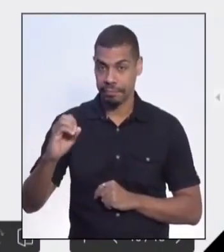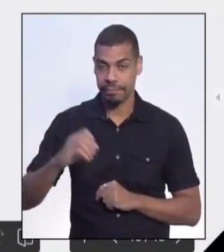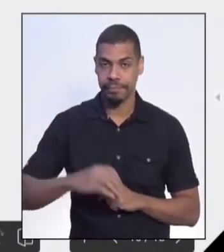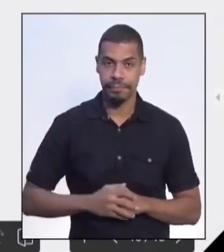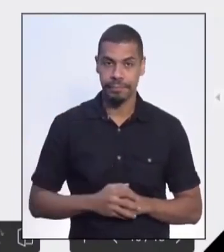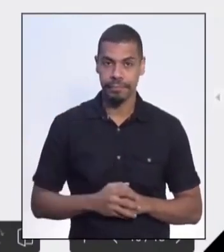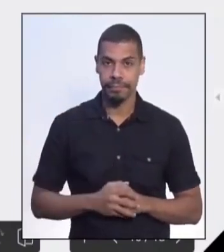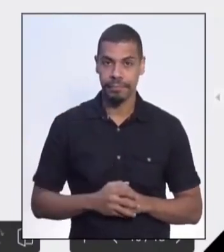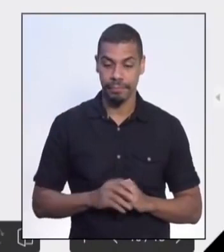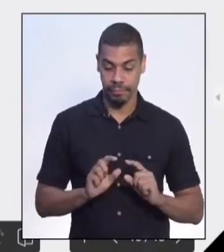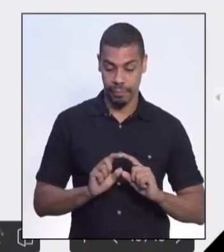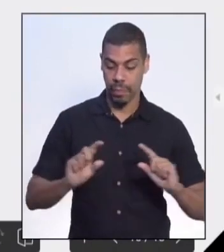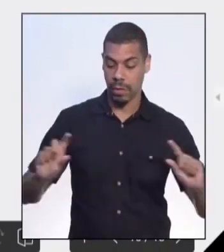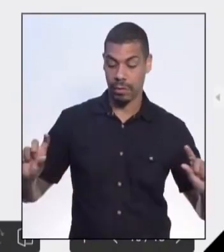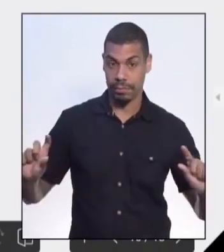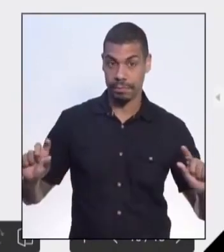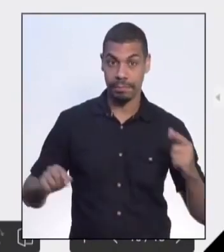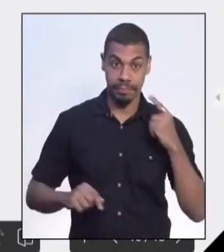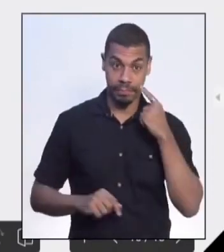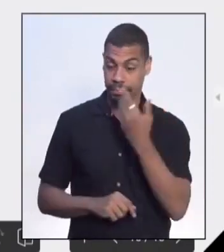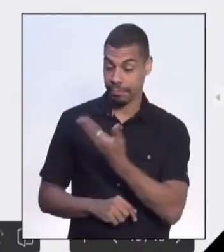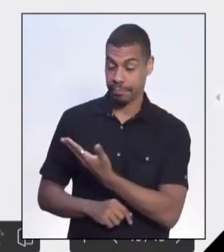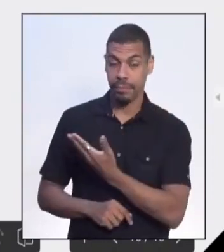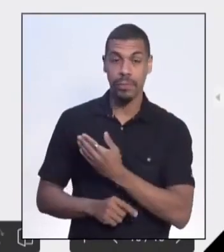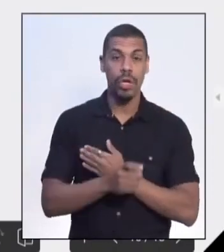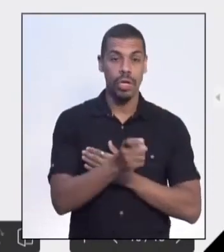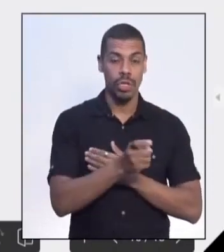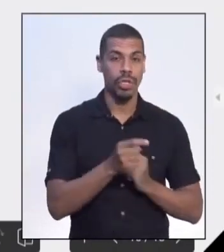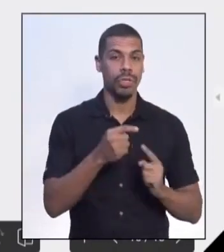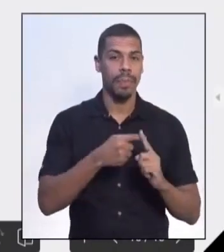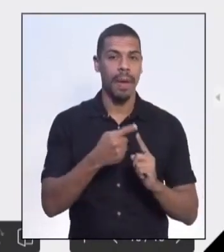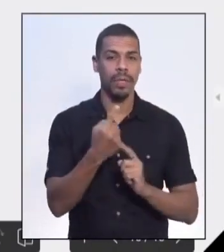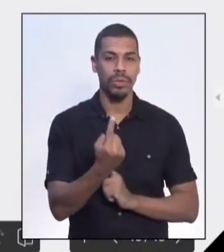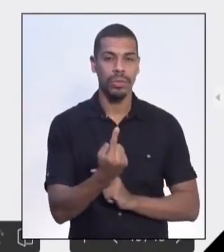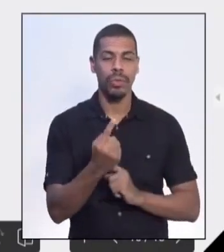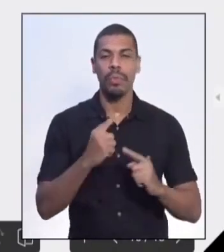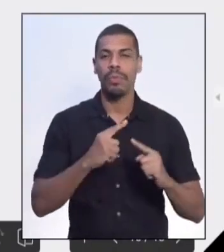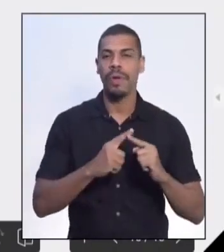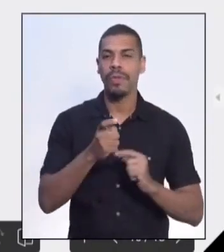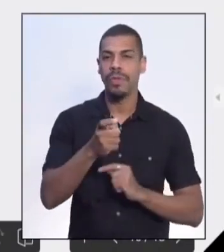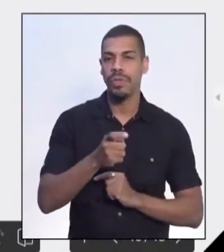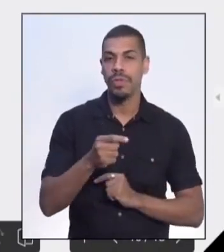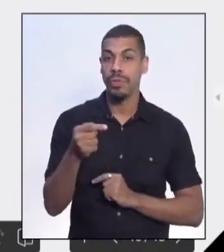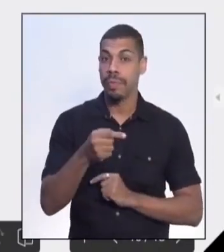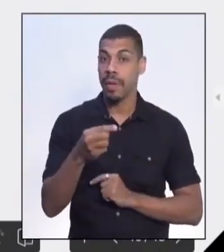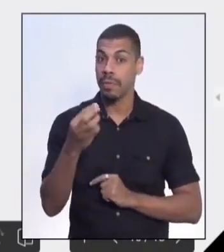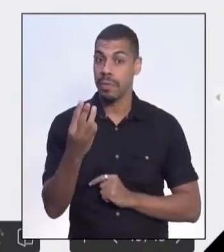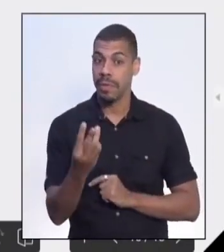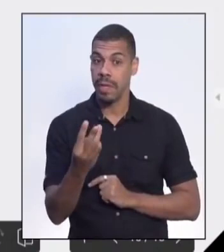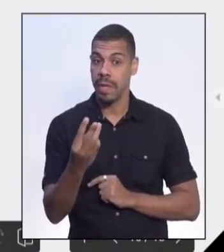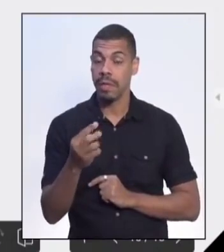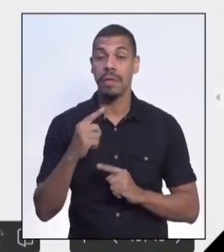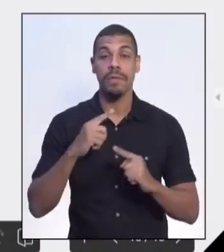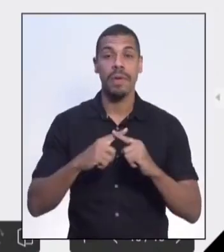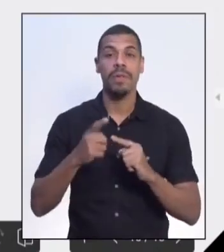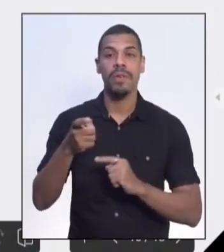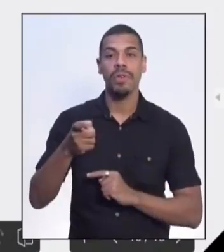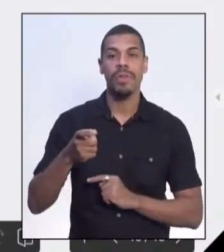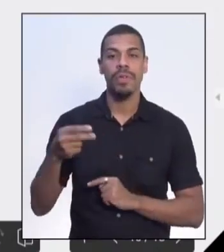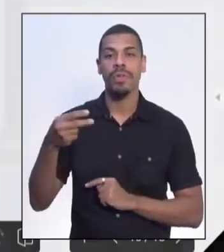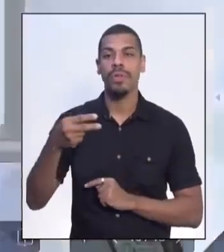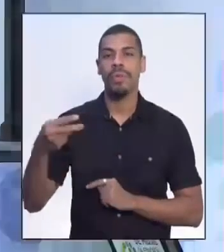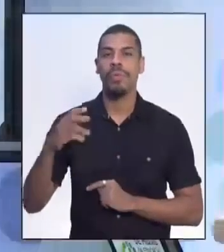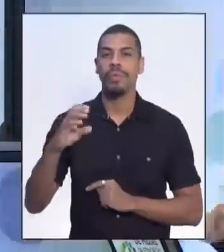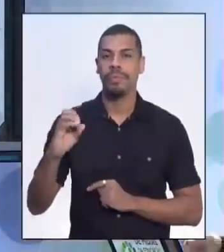0. Então, a forma fatorada é x mais 1 vezes x menos 3 vezes